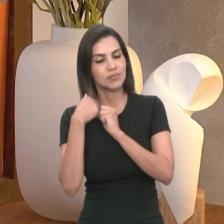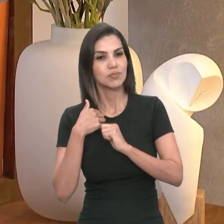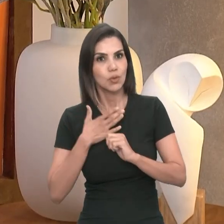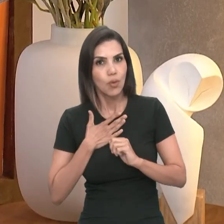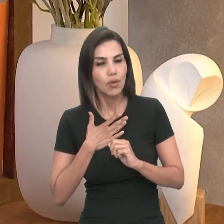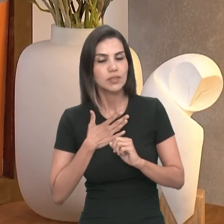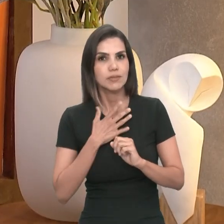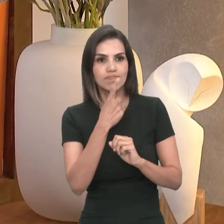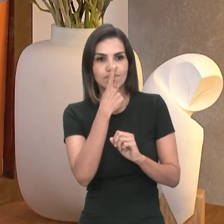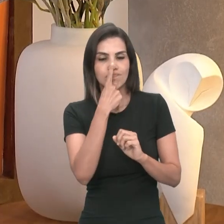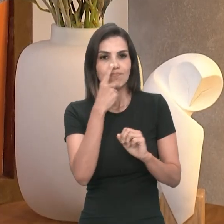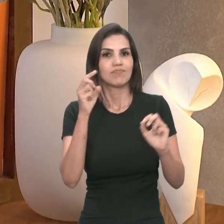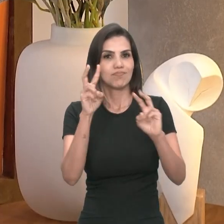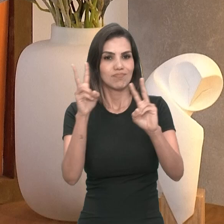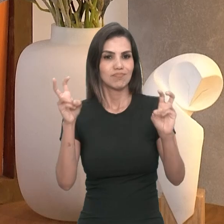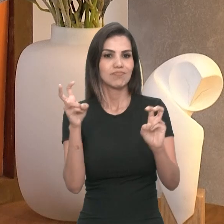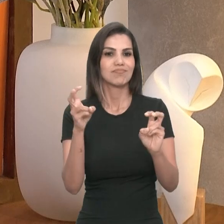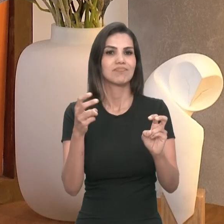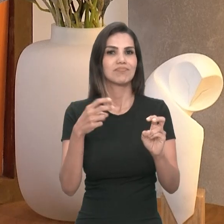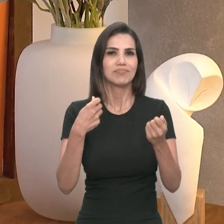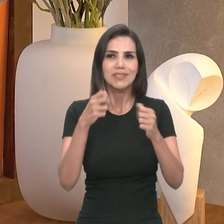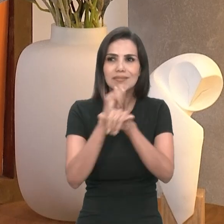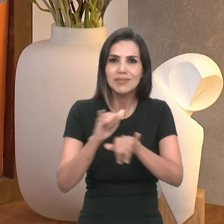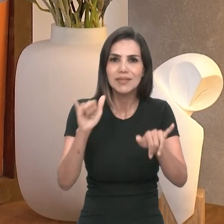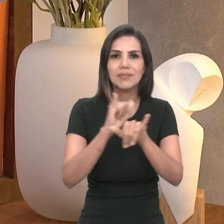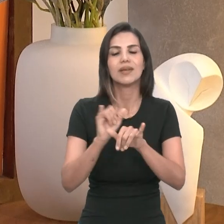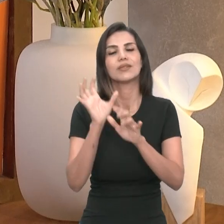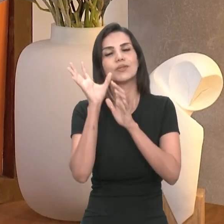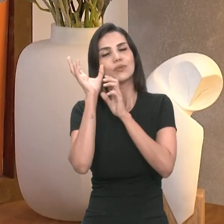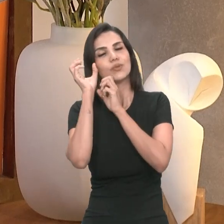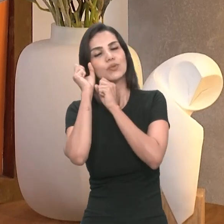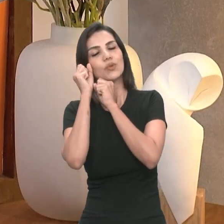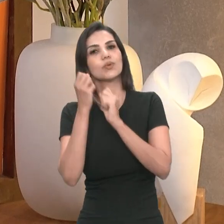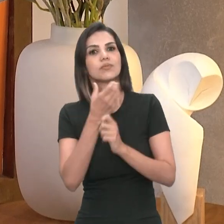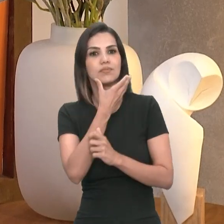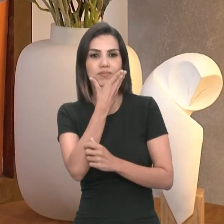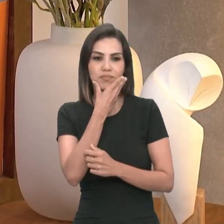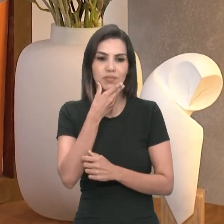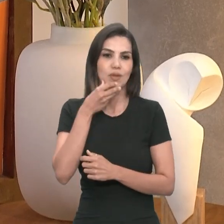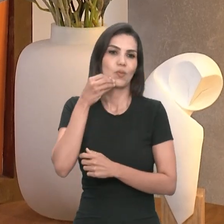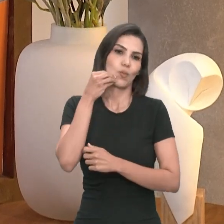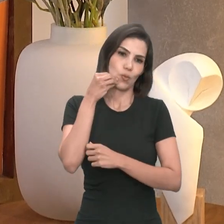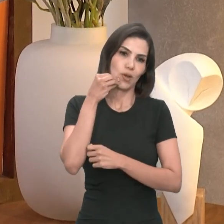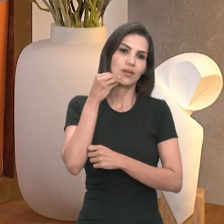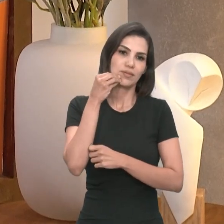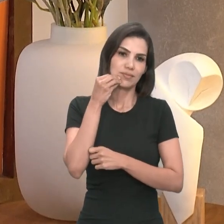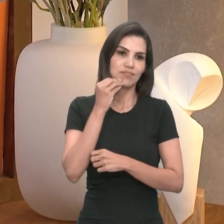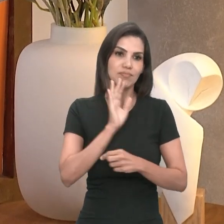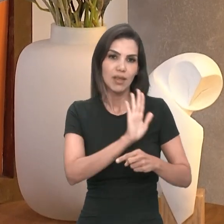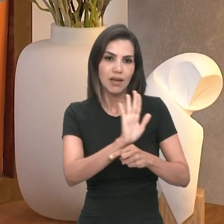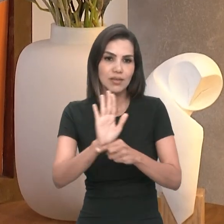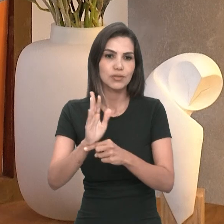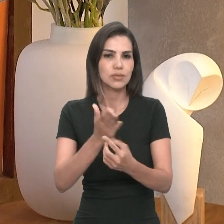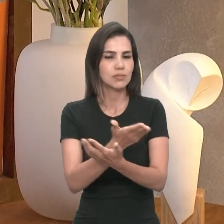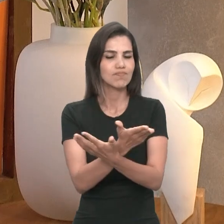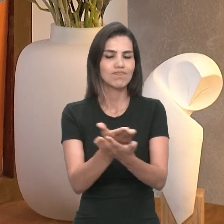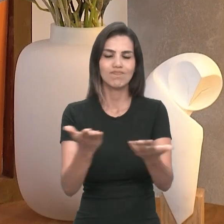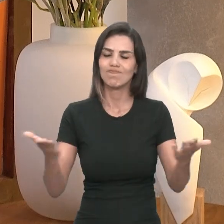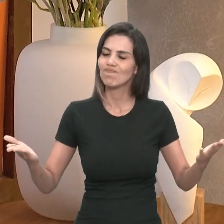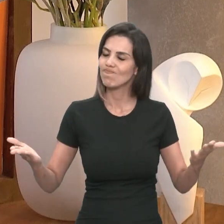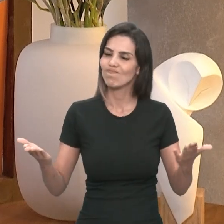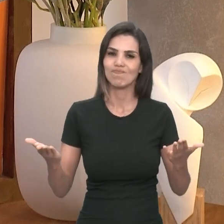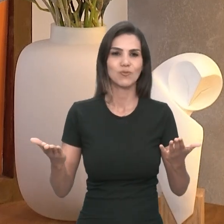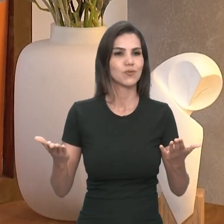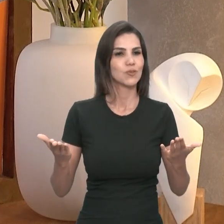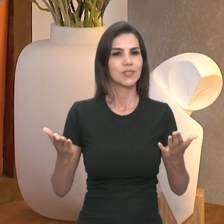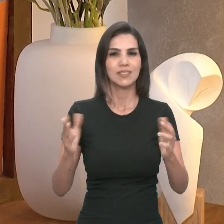uma propaganda, né, que o sono de qualidade vai praticamente ajudar a você em todos os aspectos